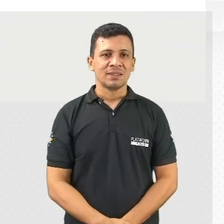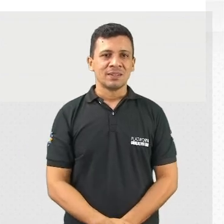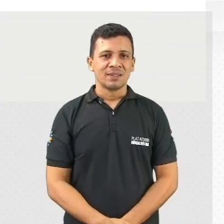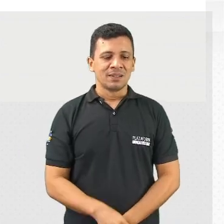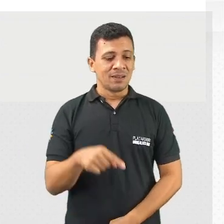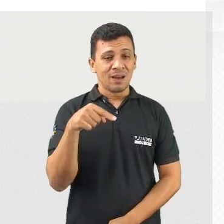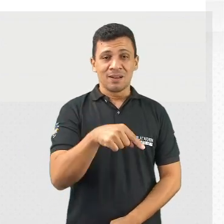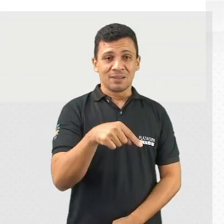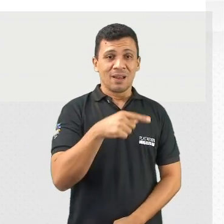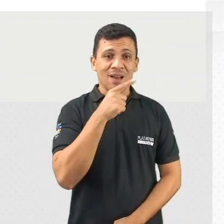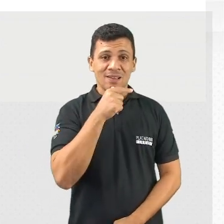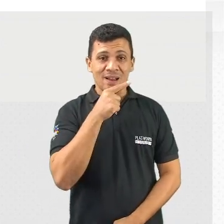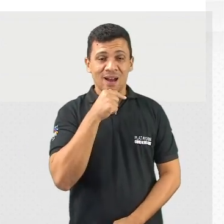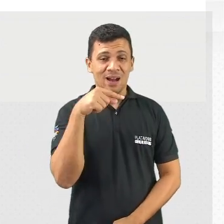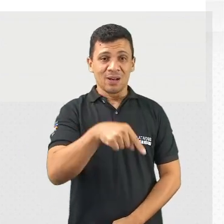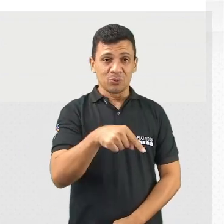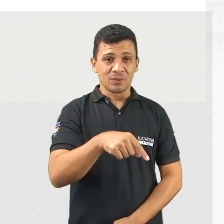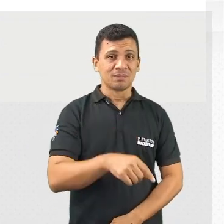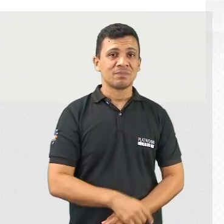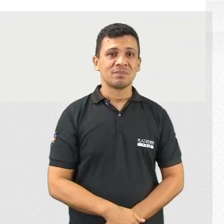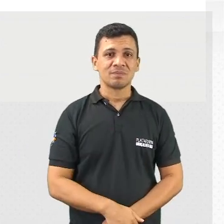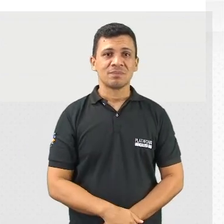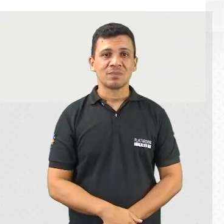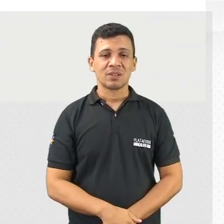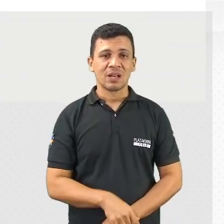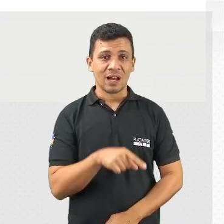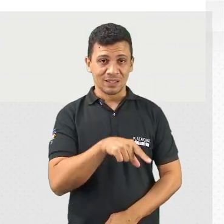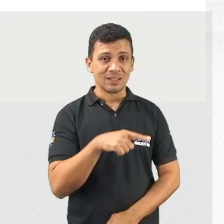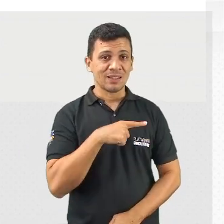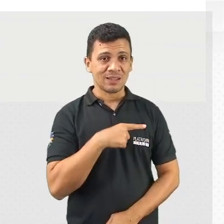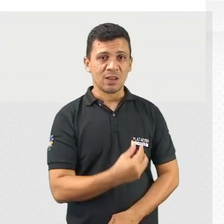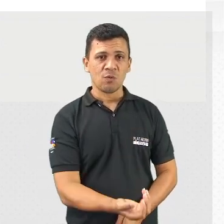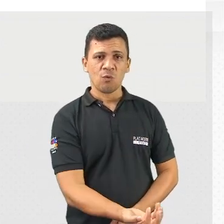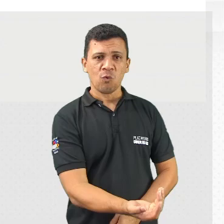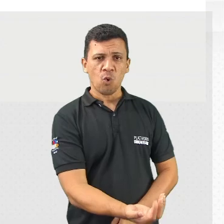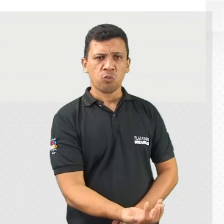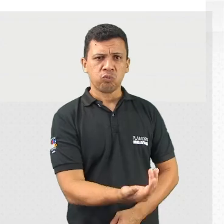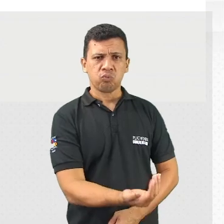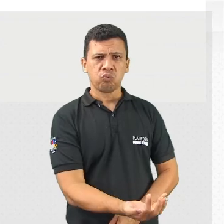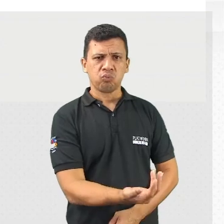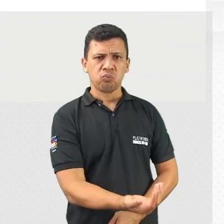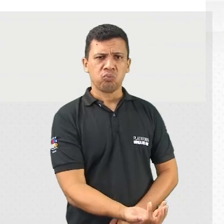Essa panela com água, ela está no fogo.